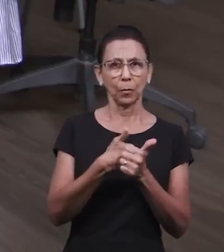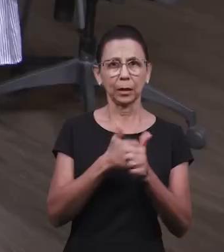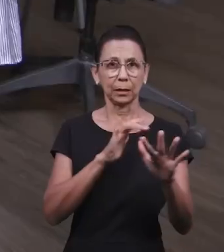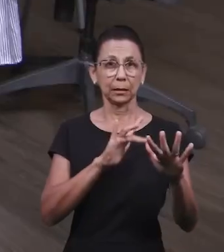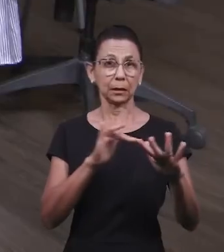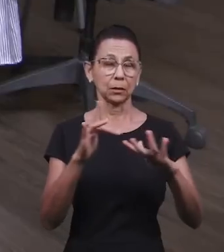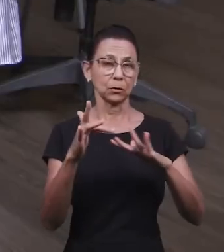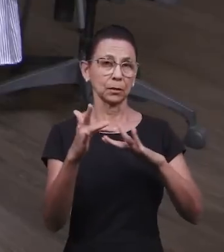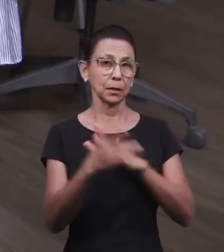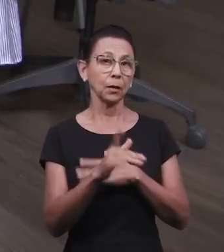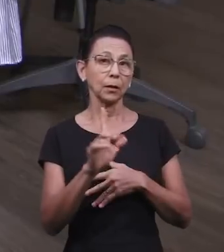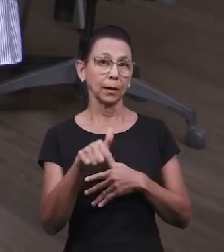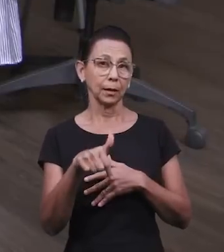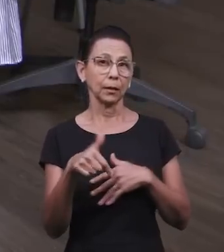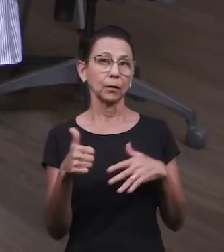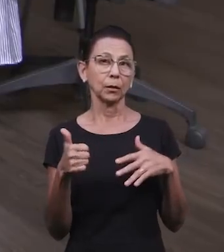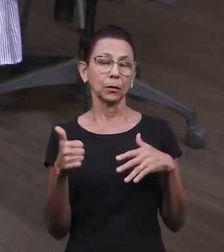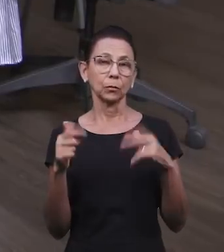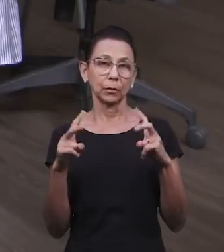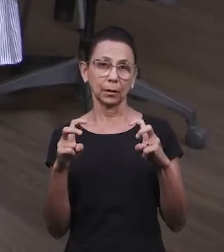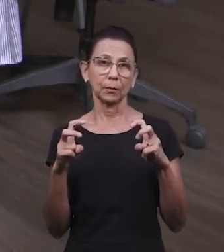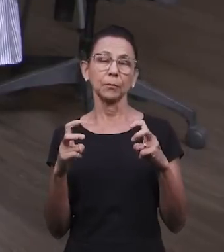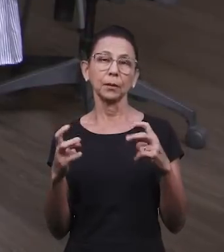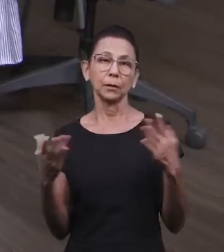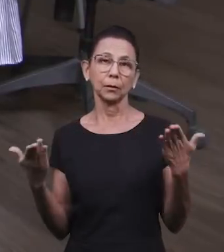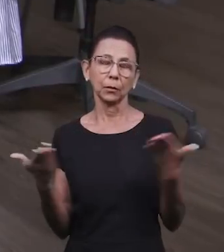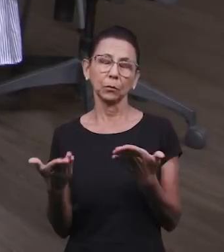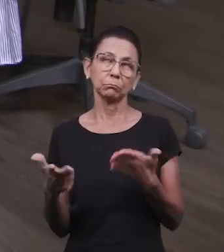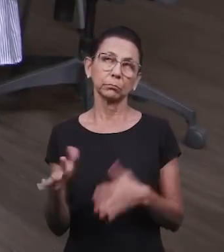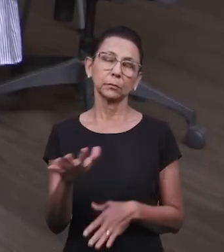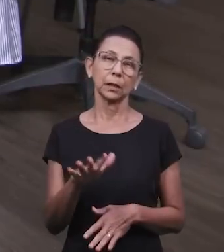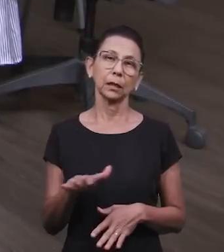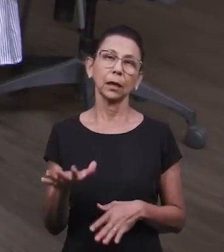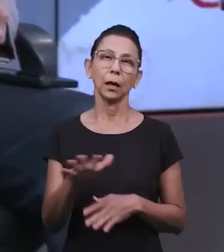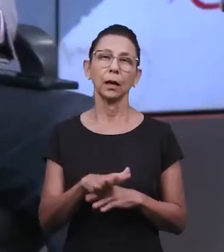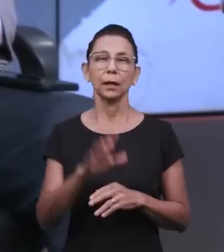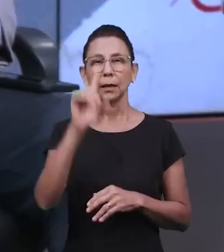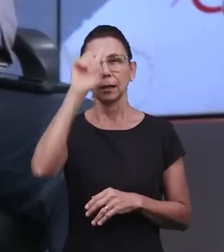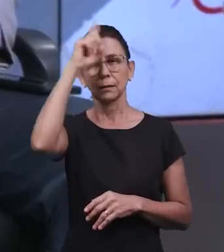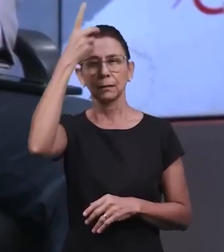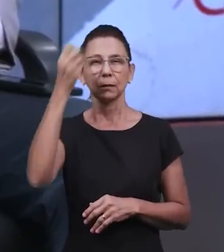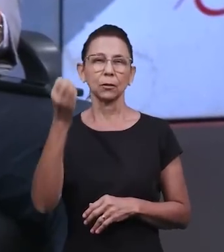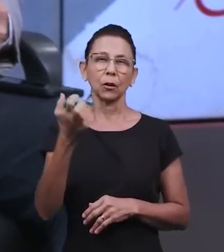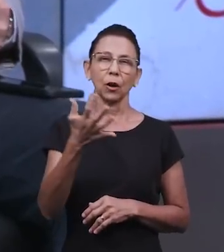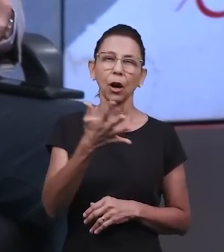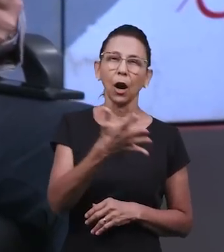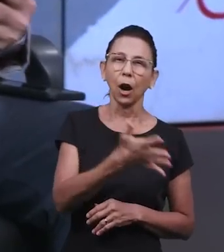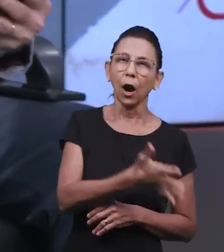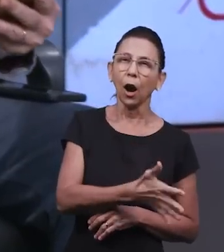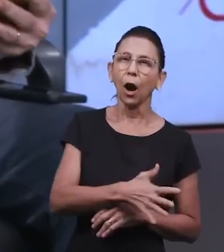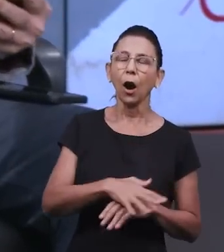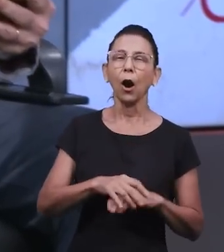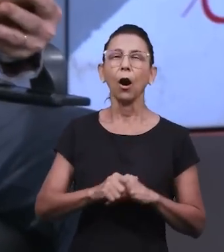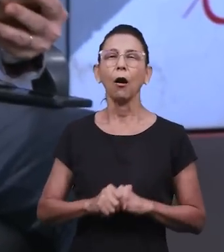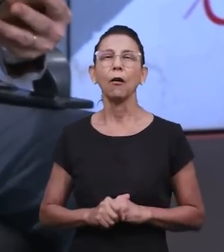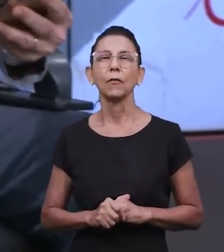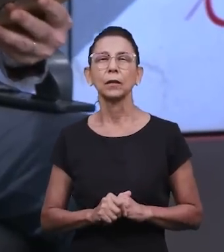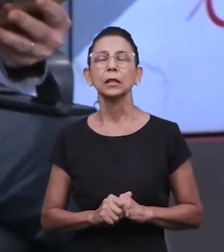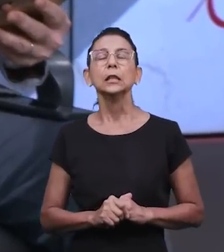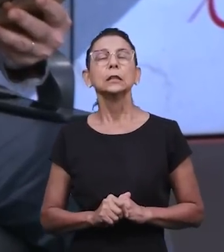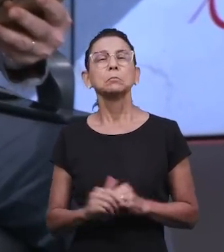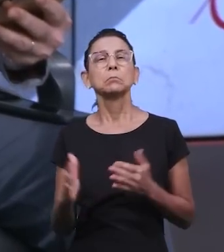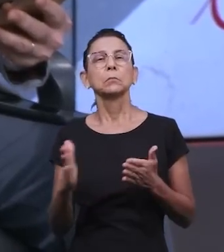o tema do nosso programa hoje, na área de inovação, na área de disrupção. Aliás, você tem um